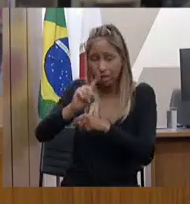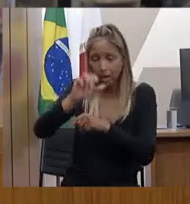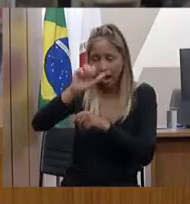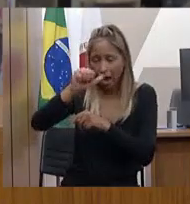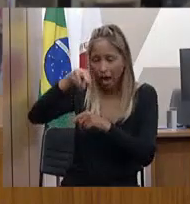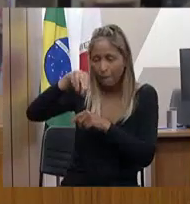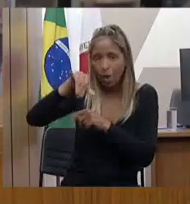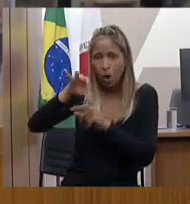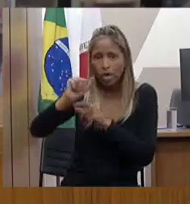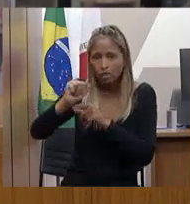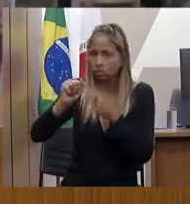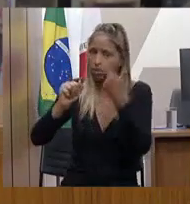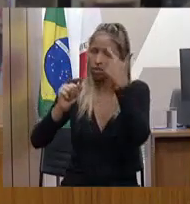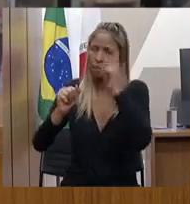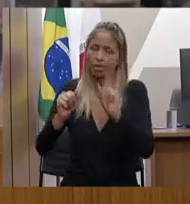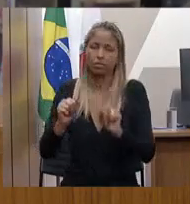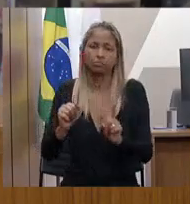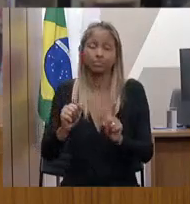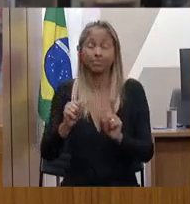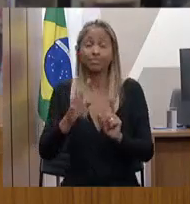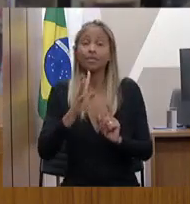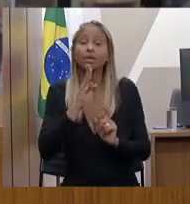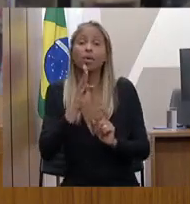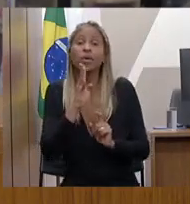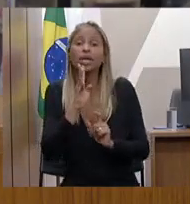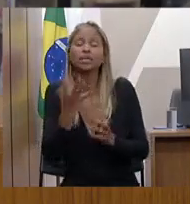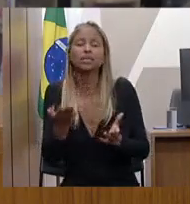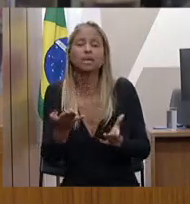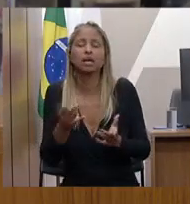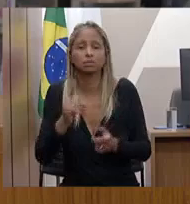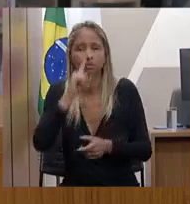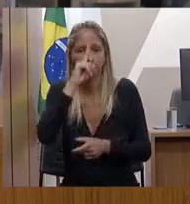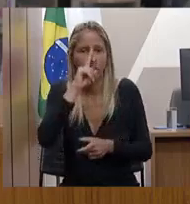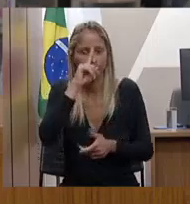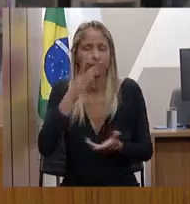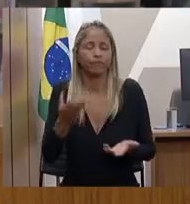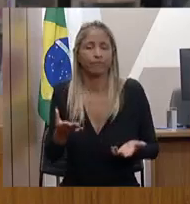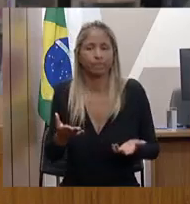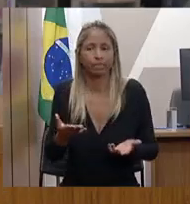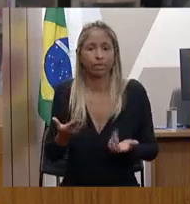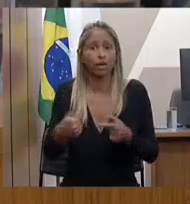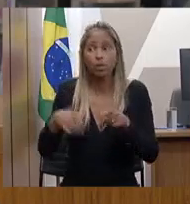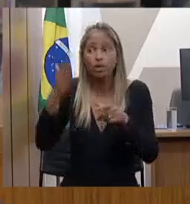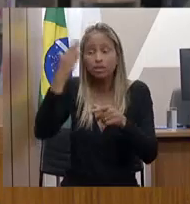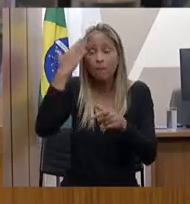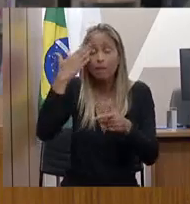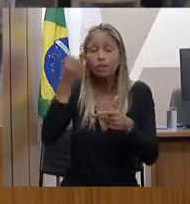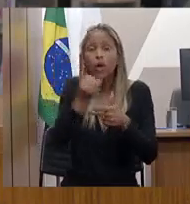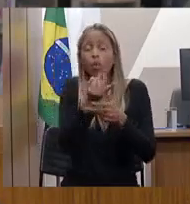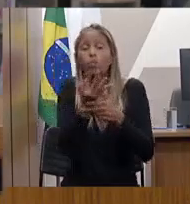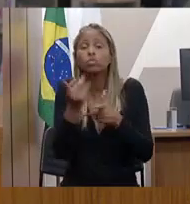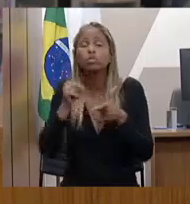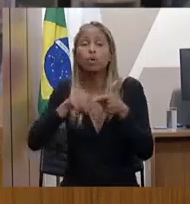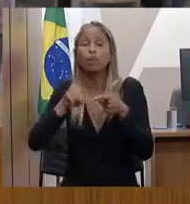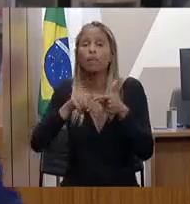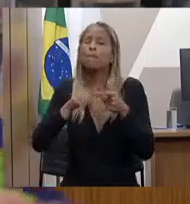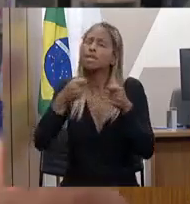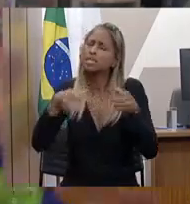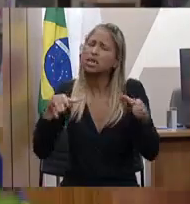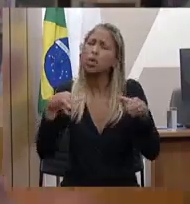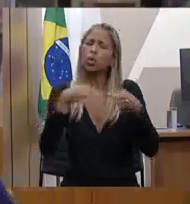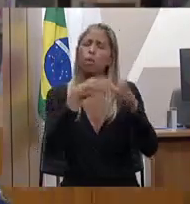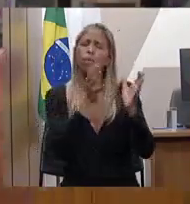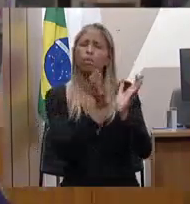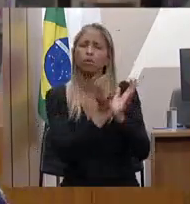nós vivemos numa cidade que nós não conhecemos seus riscos e é preciso que essa comissão cria-se uma comissão